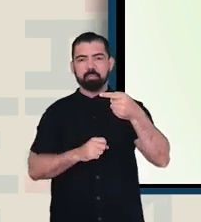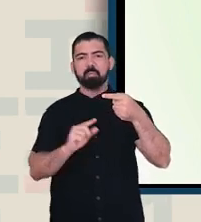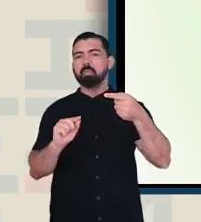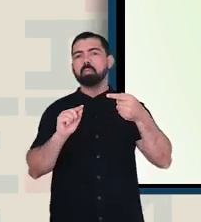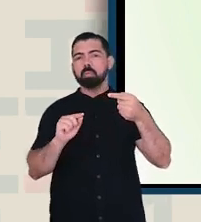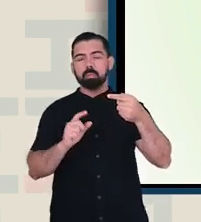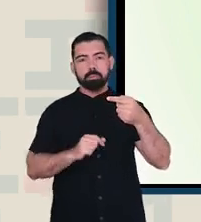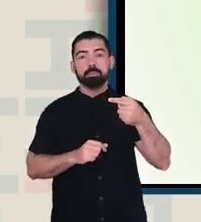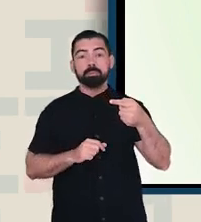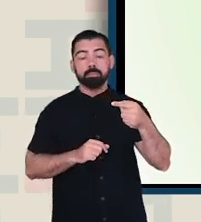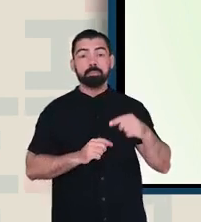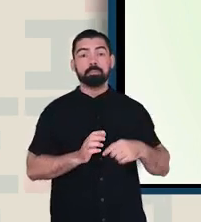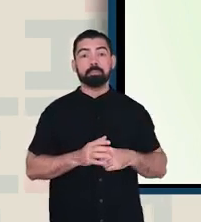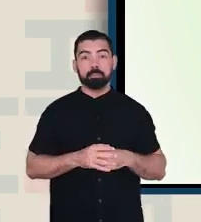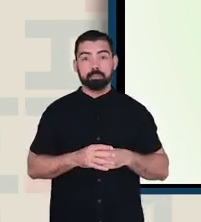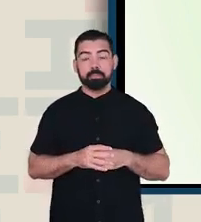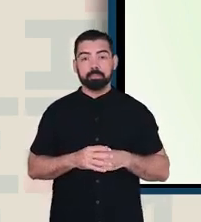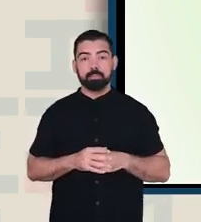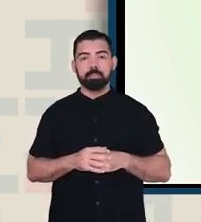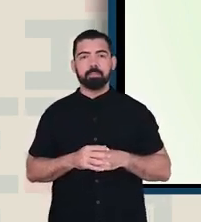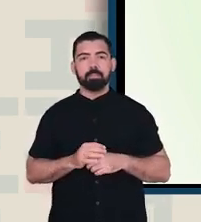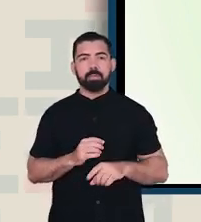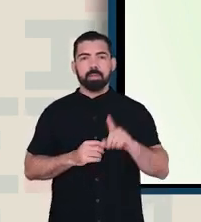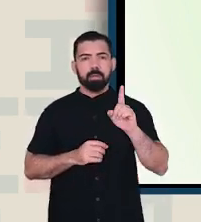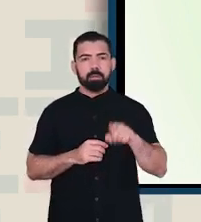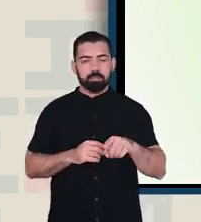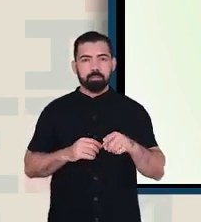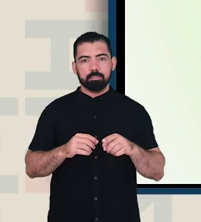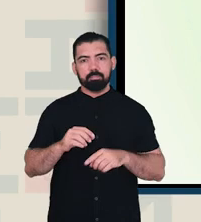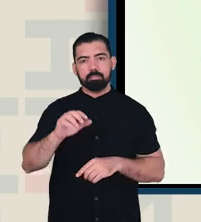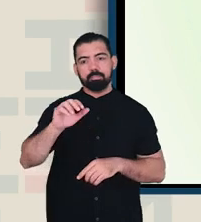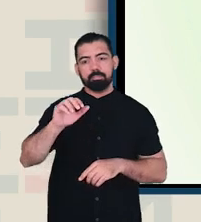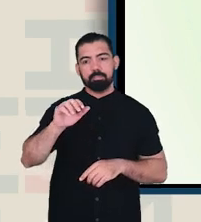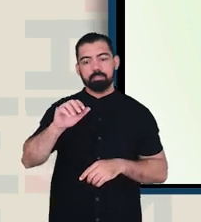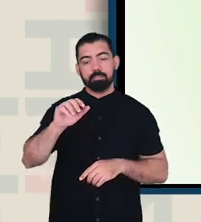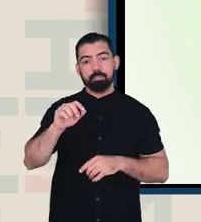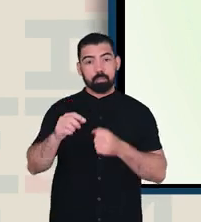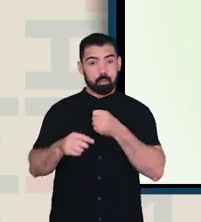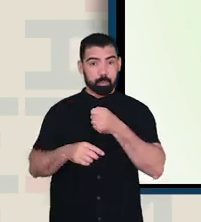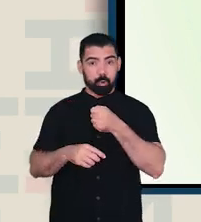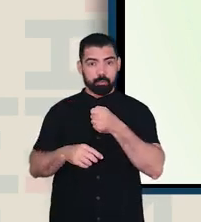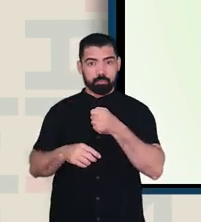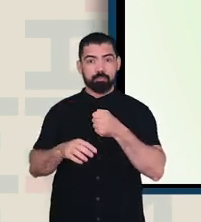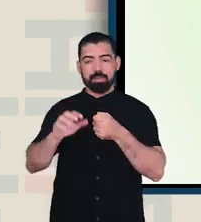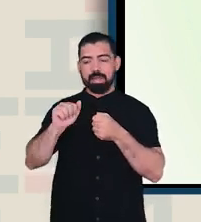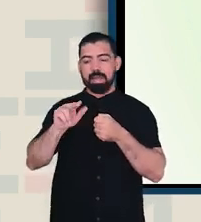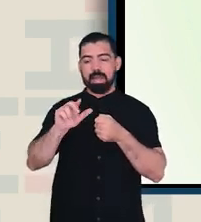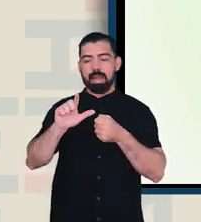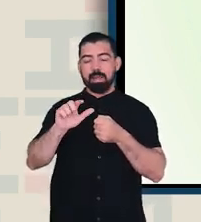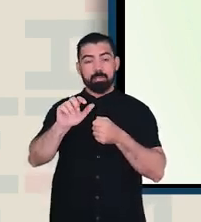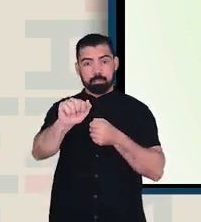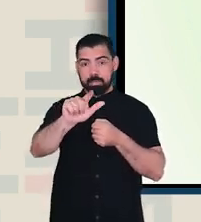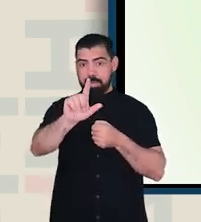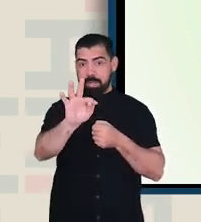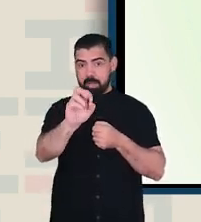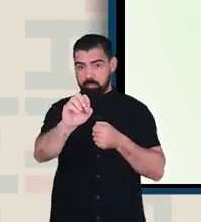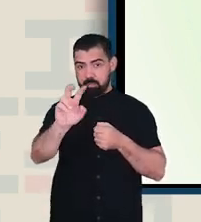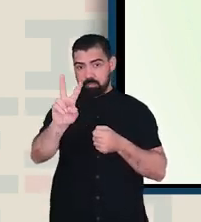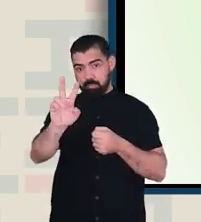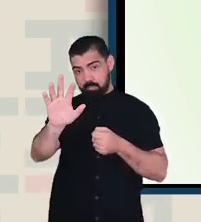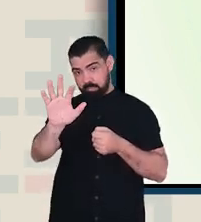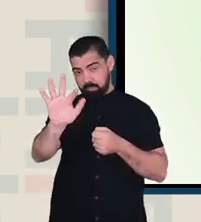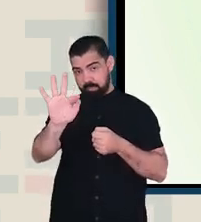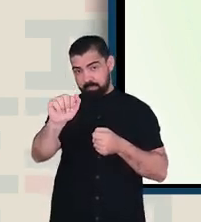na real se trata basicamente de um alto-falante, só que ao contrário, certo? Uma membrana